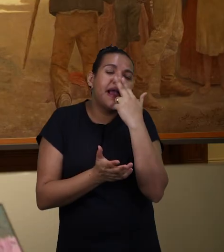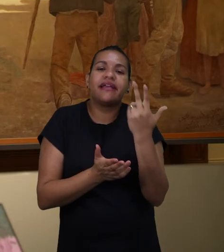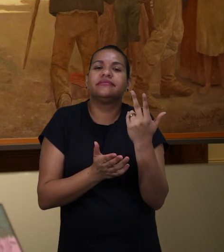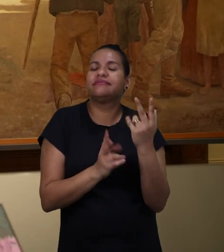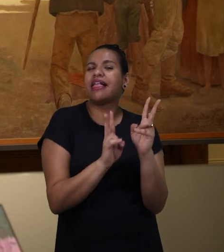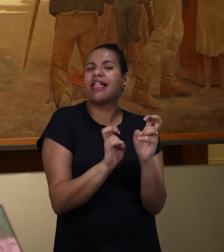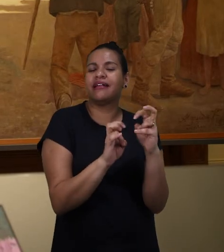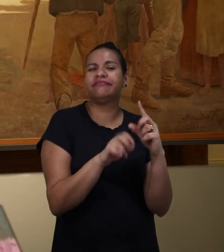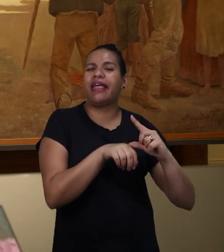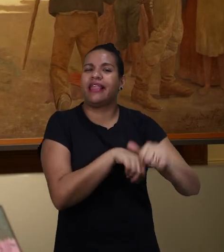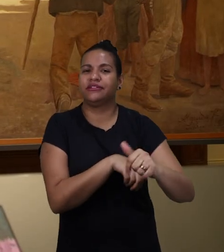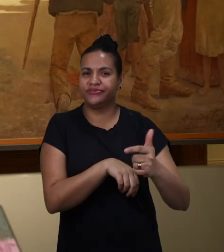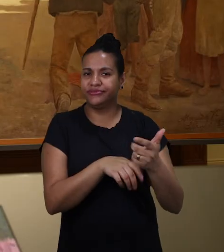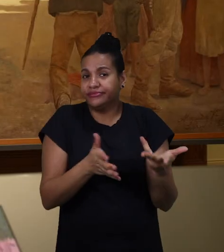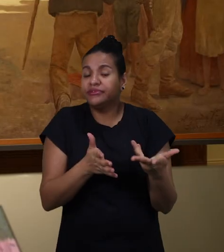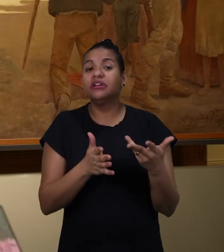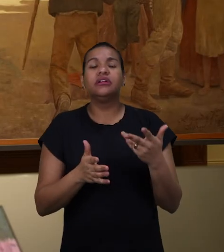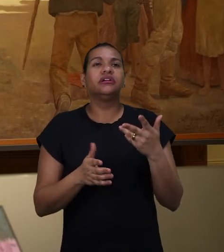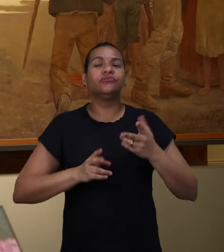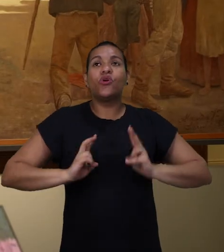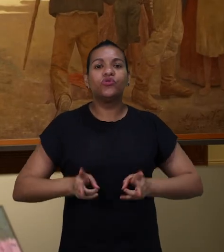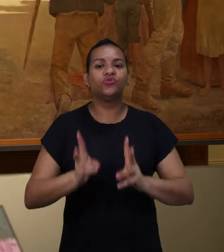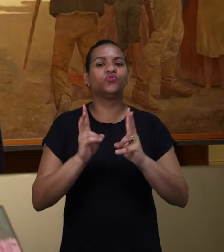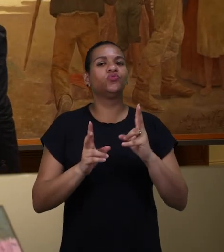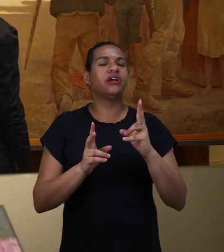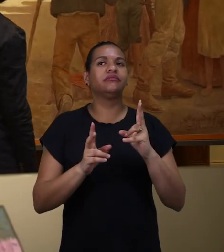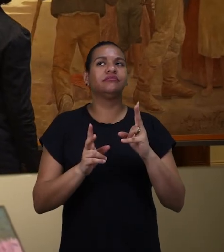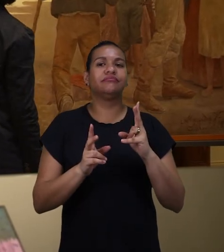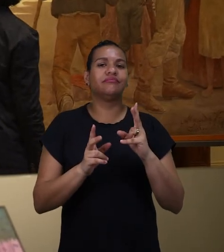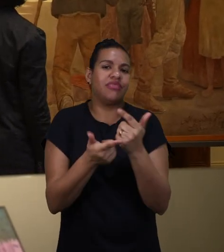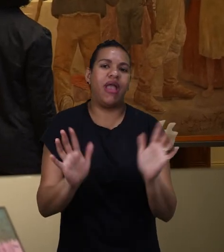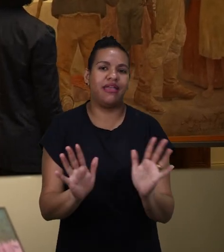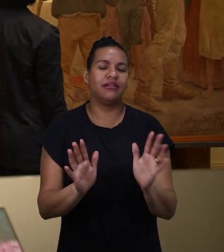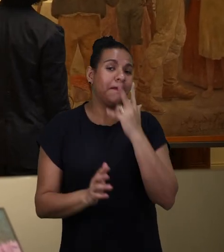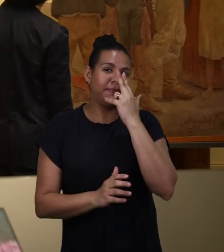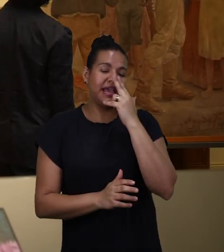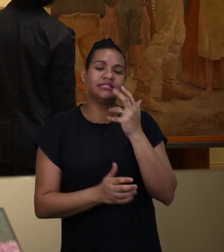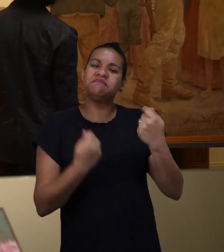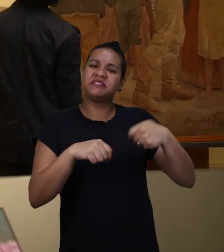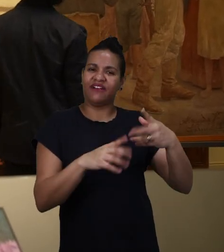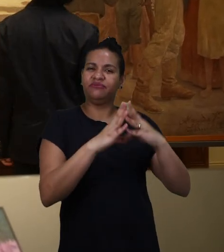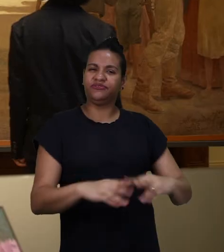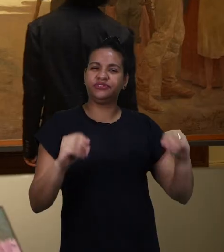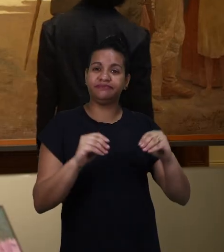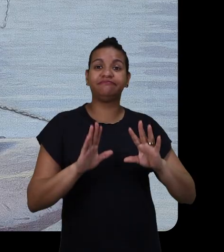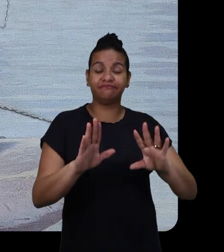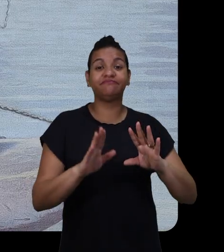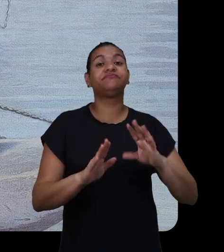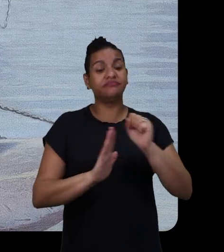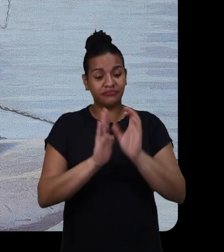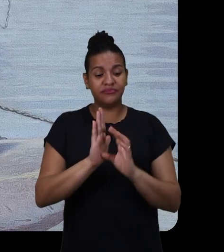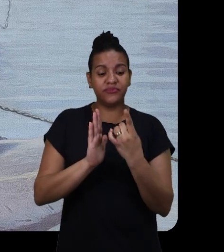atraso, né? Tá muito relacionado àquilo que não deveria mais continuar existindo. mas também é alguém que foi